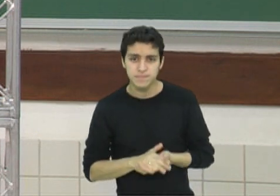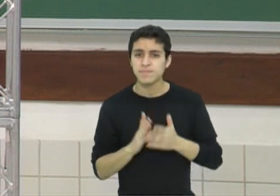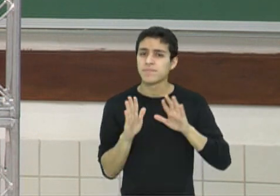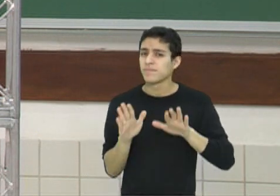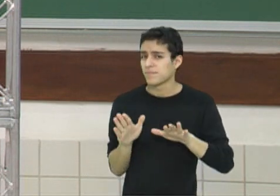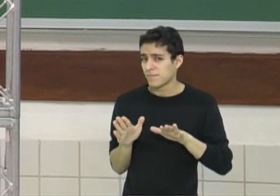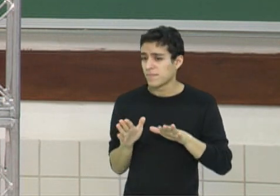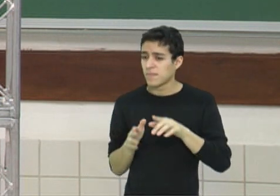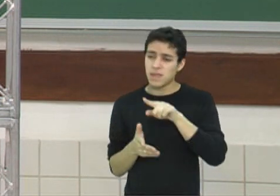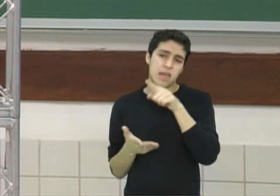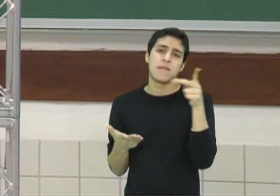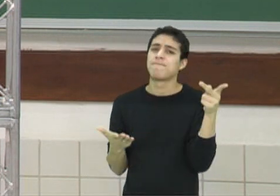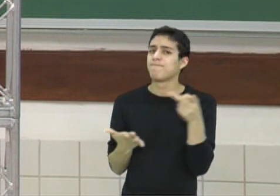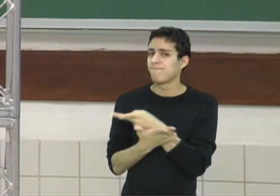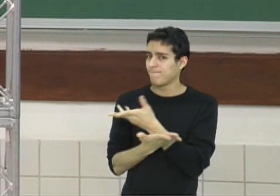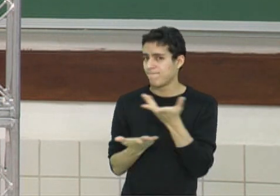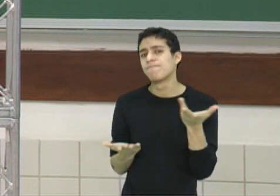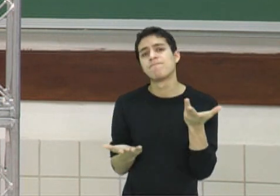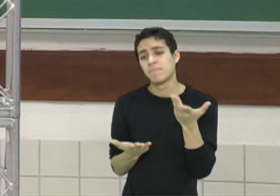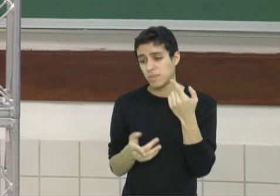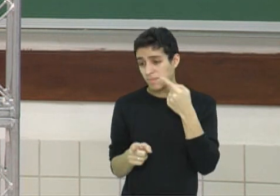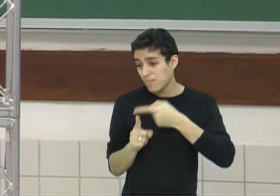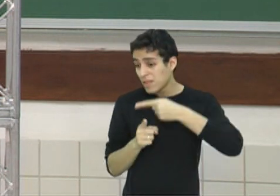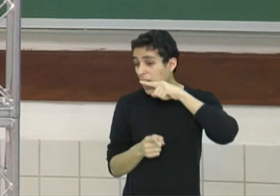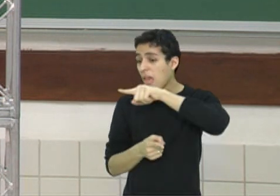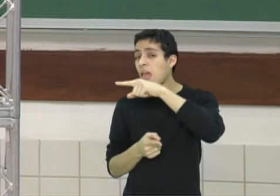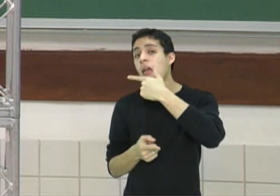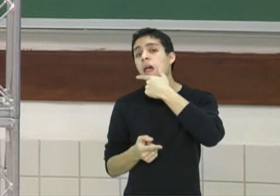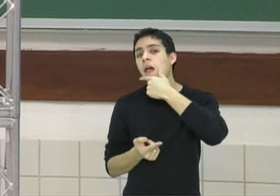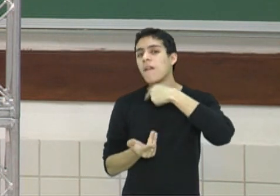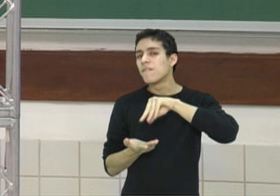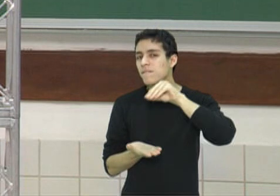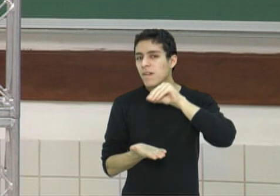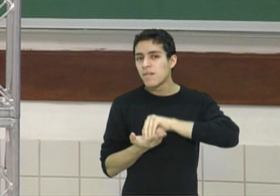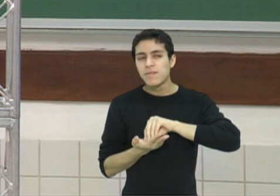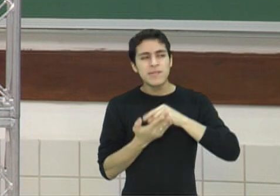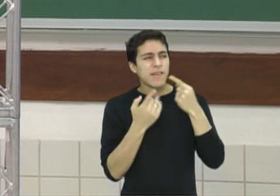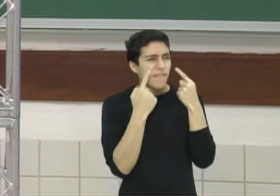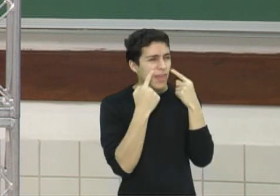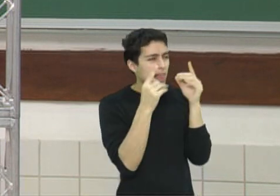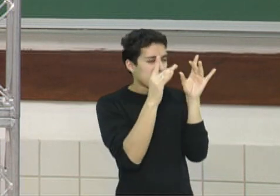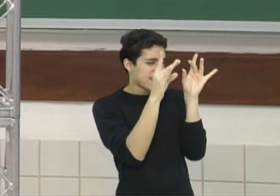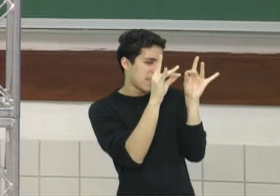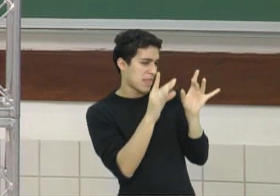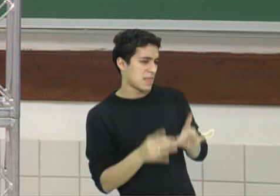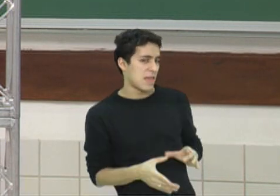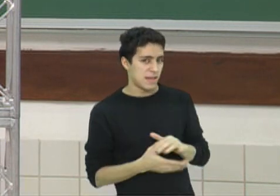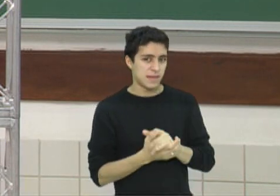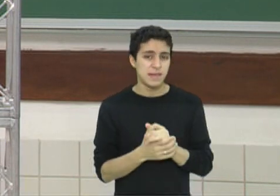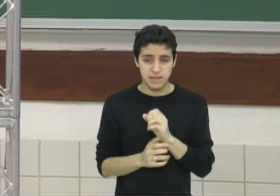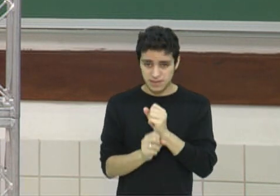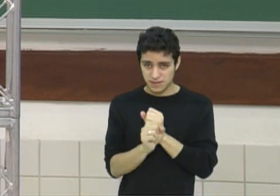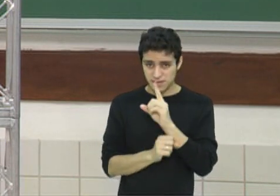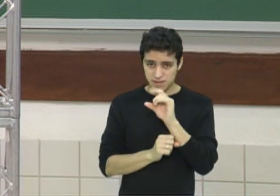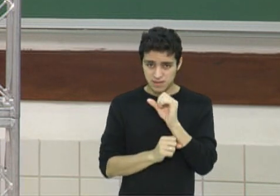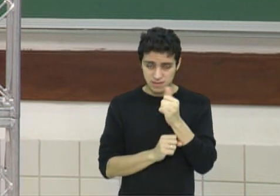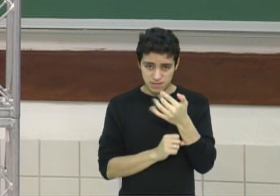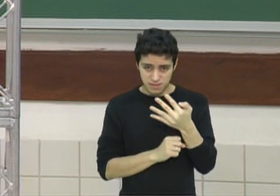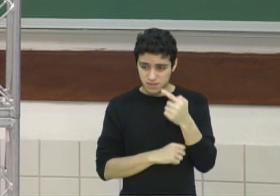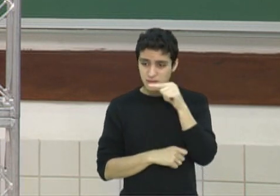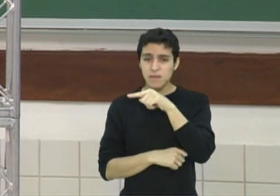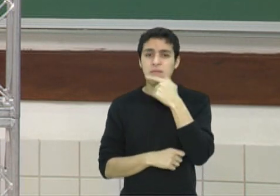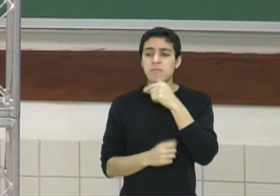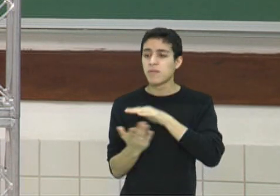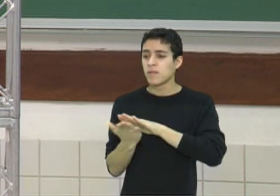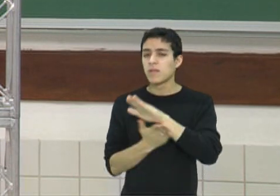mal, mas ele errou. Porque ele não prestou atenção no detalhamento, sendo que em 1914 Monteiro Lobato tinha